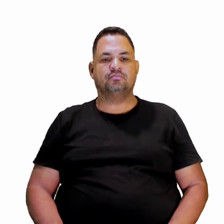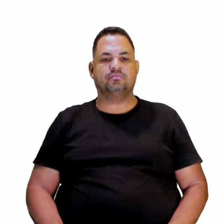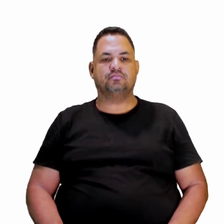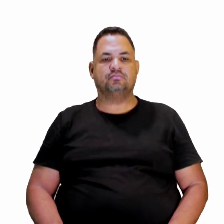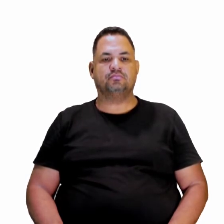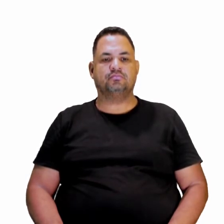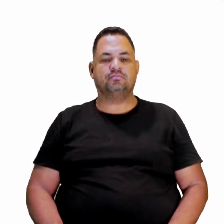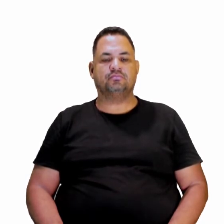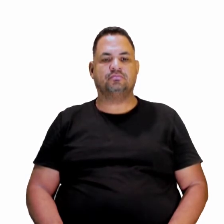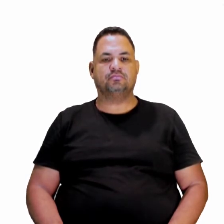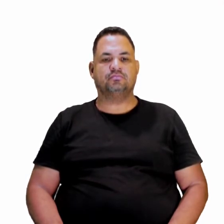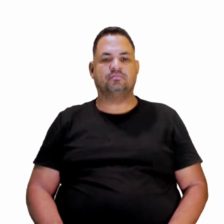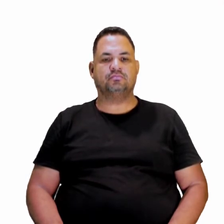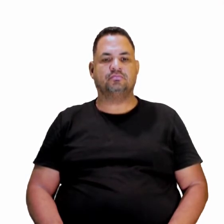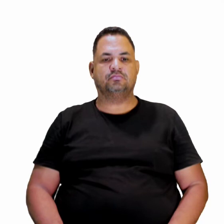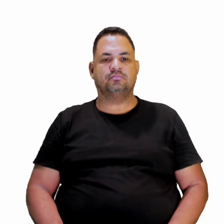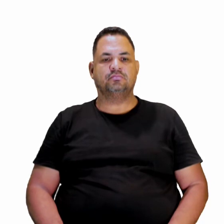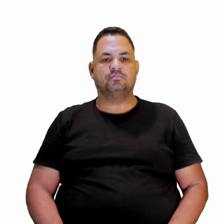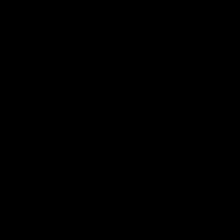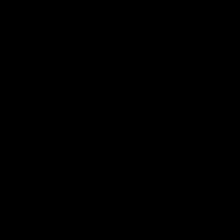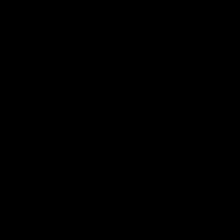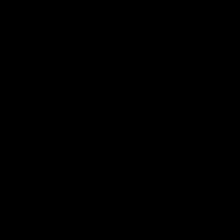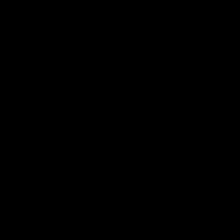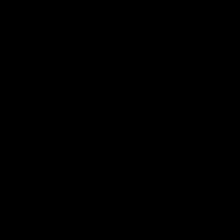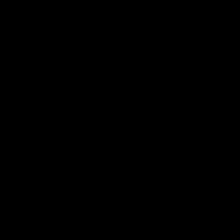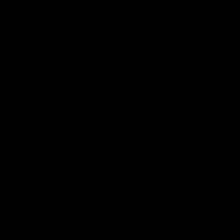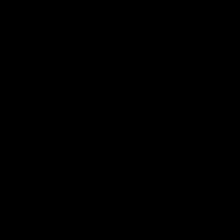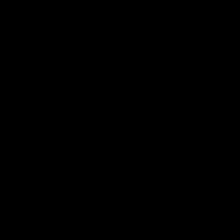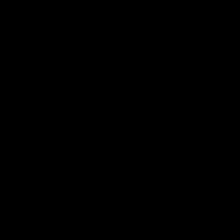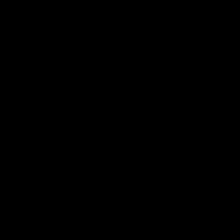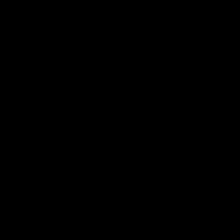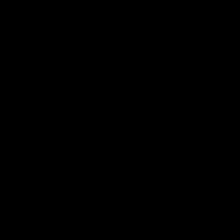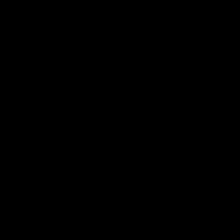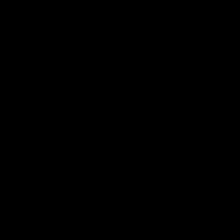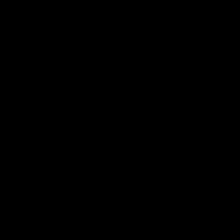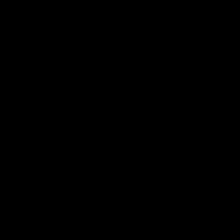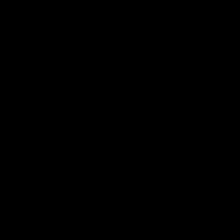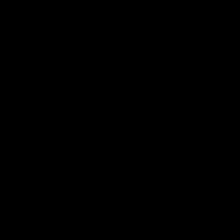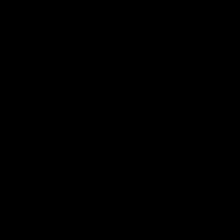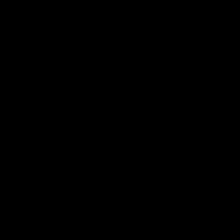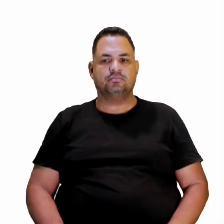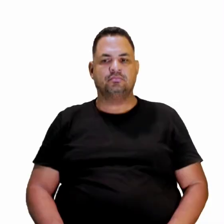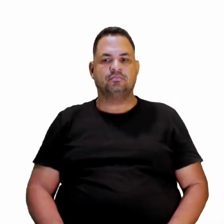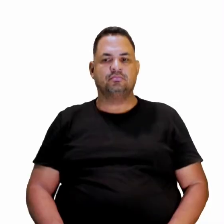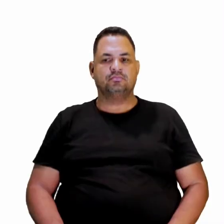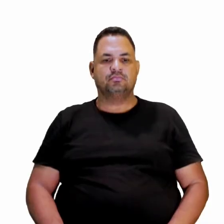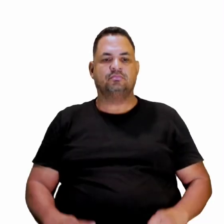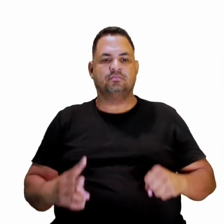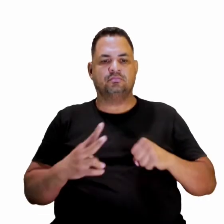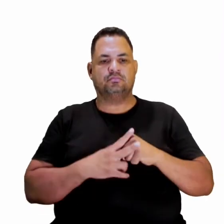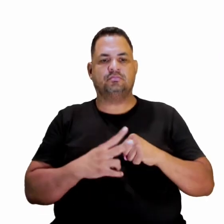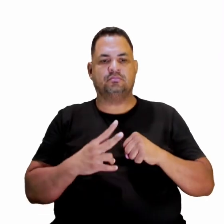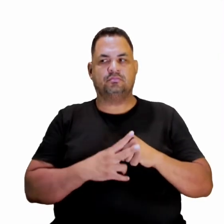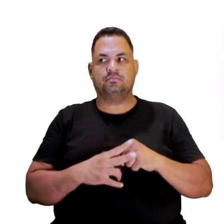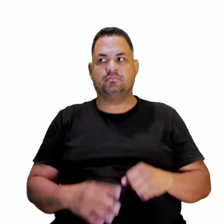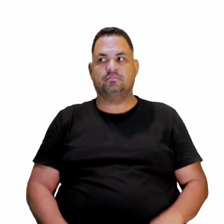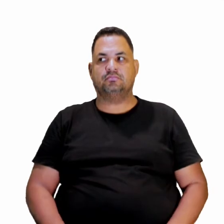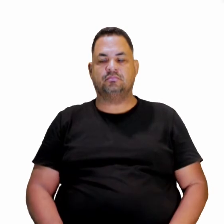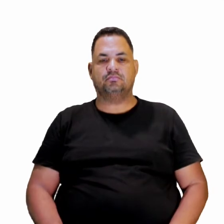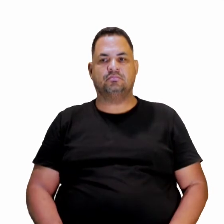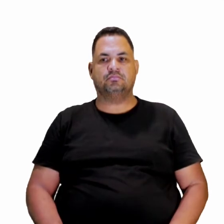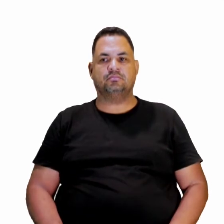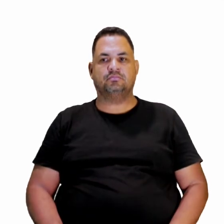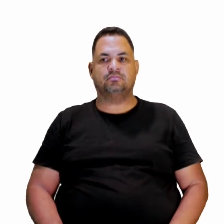I stayed at home, eu fiquei em casa. Próximo, o verbo beg.